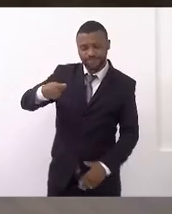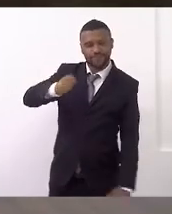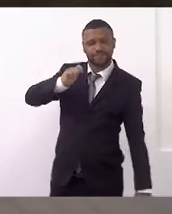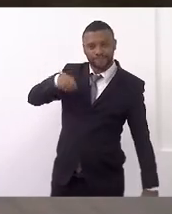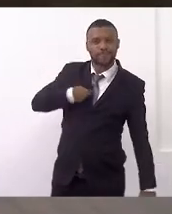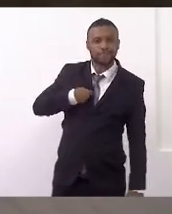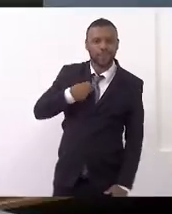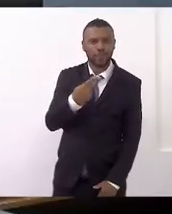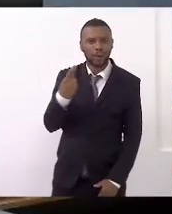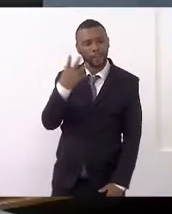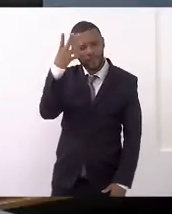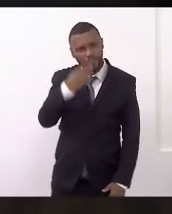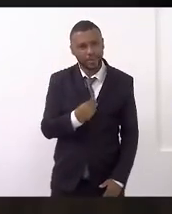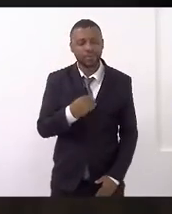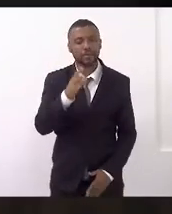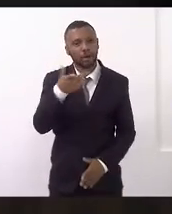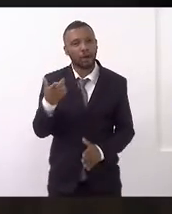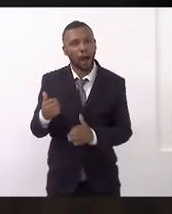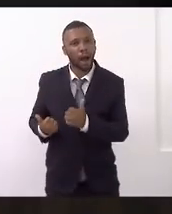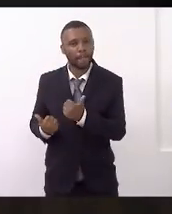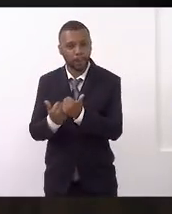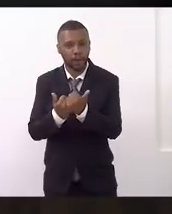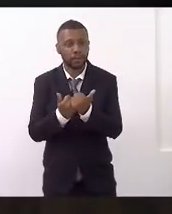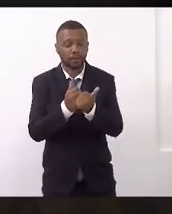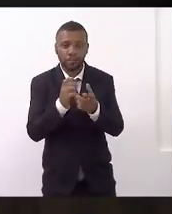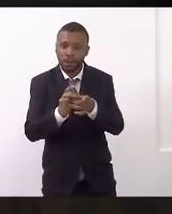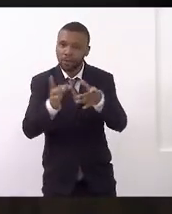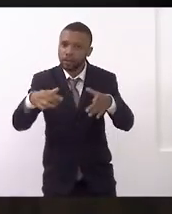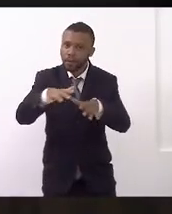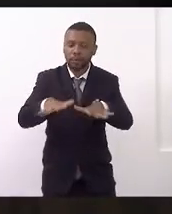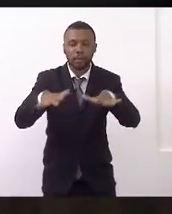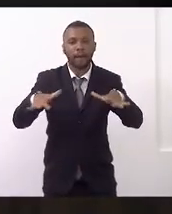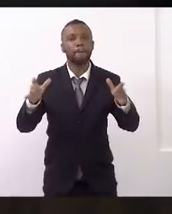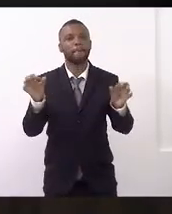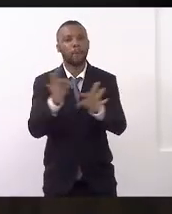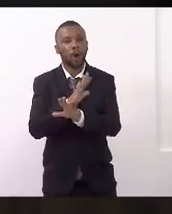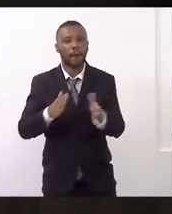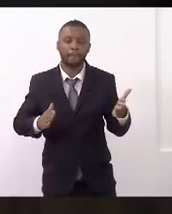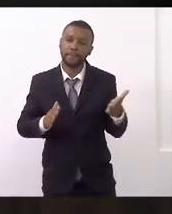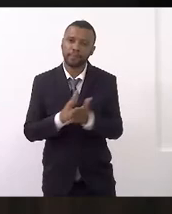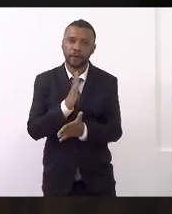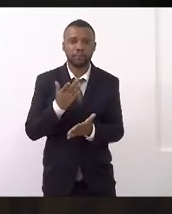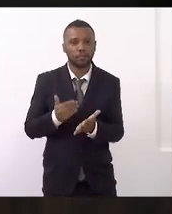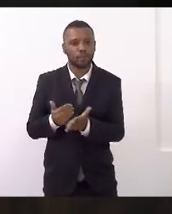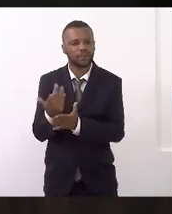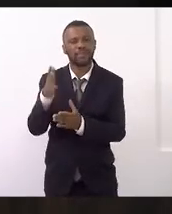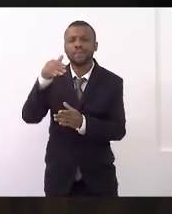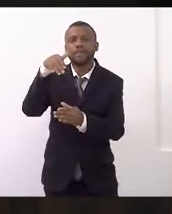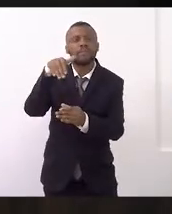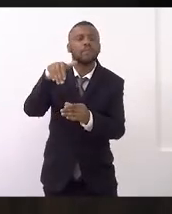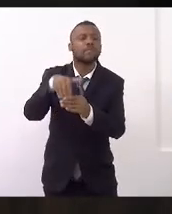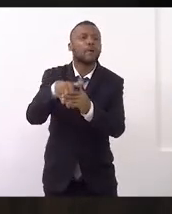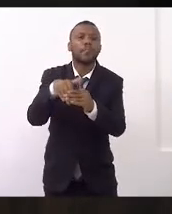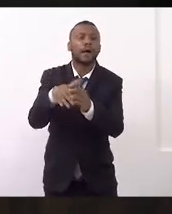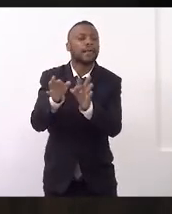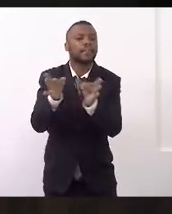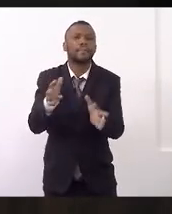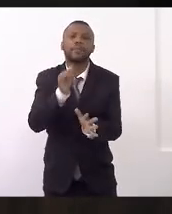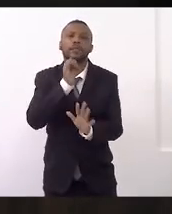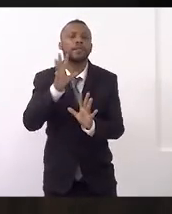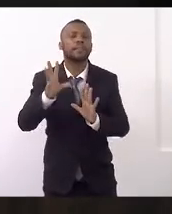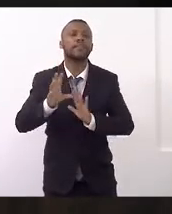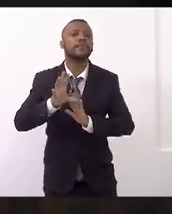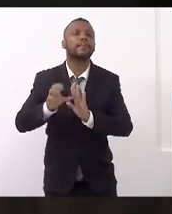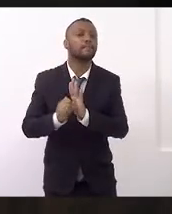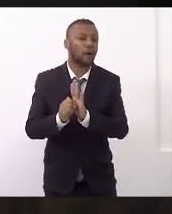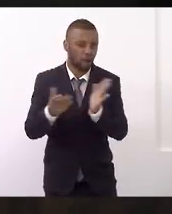senhor presidente. Então, com autorização do plenário, senhores que aprovam, eles não estão aprovados, vamos votar simbolicamente. Então, em votação, a